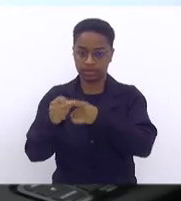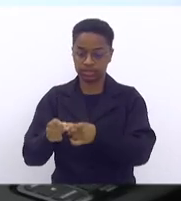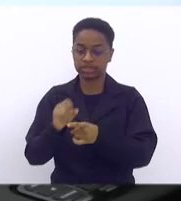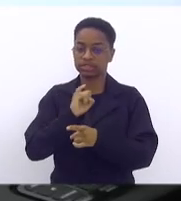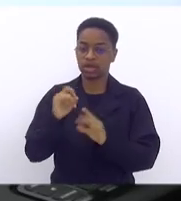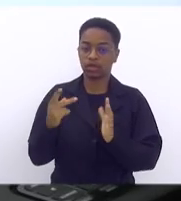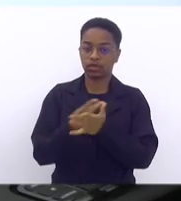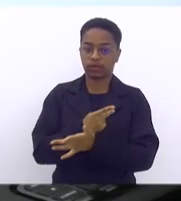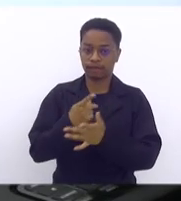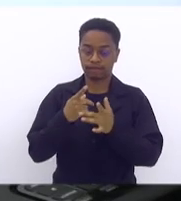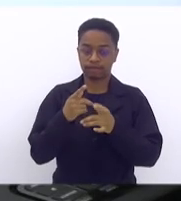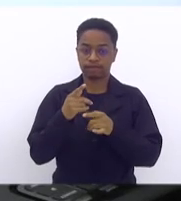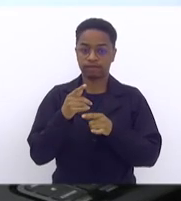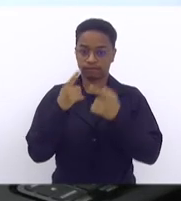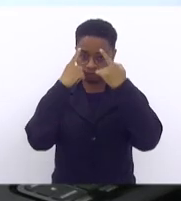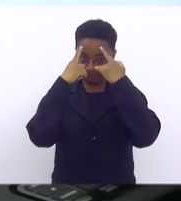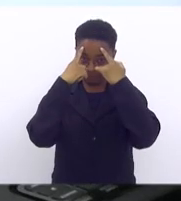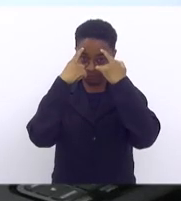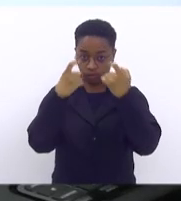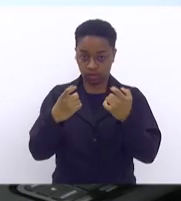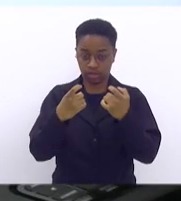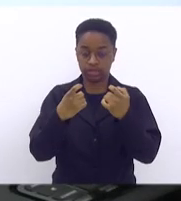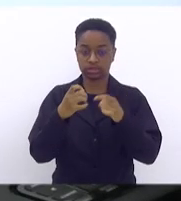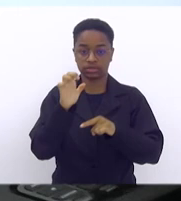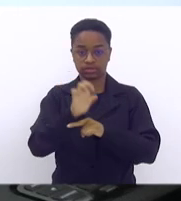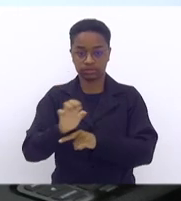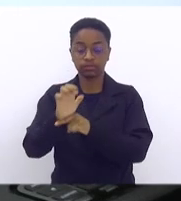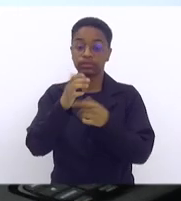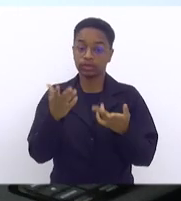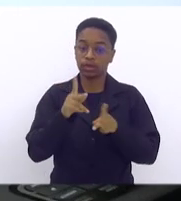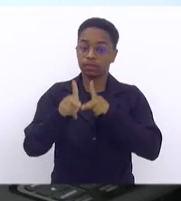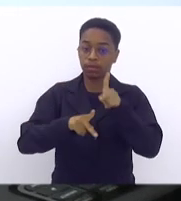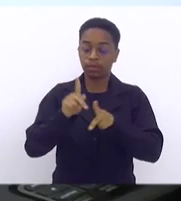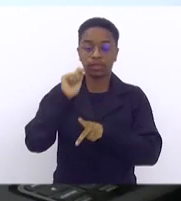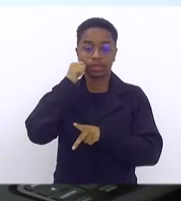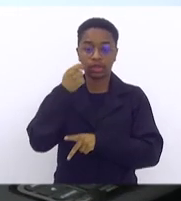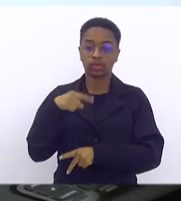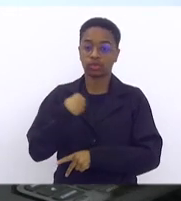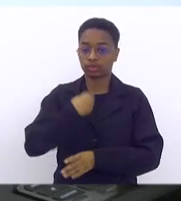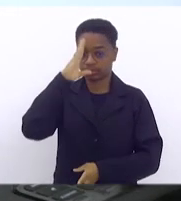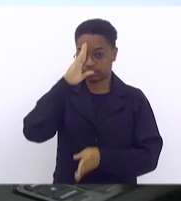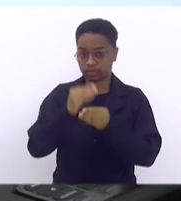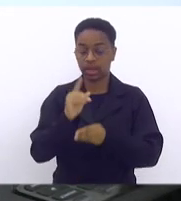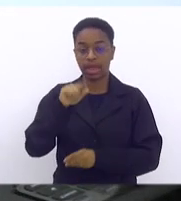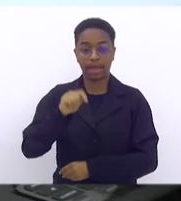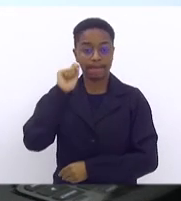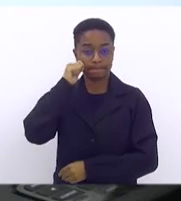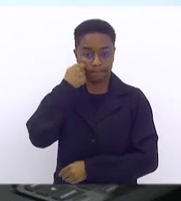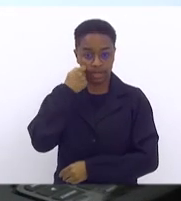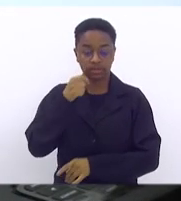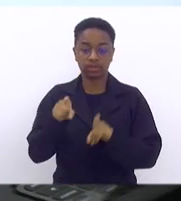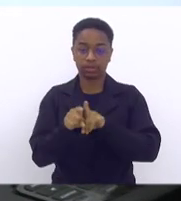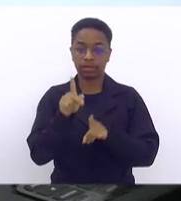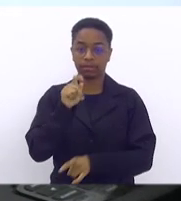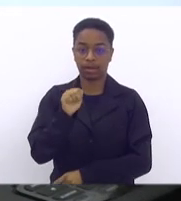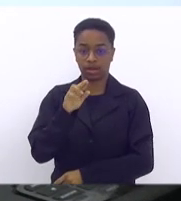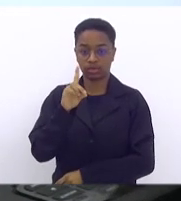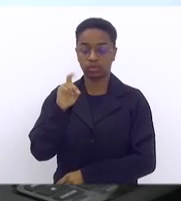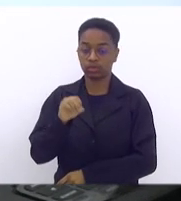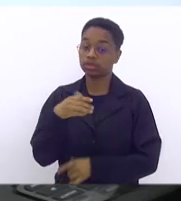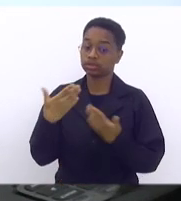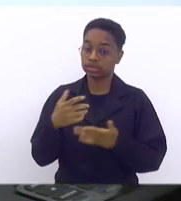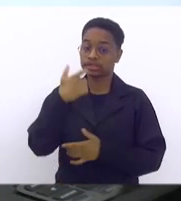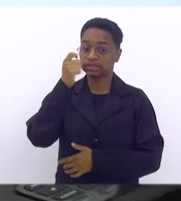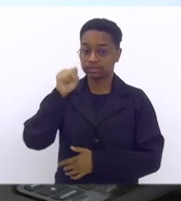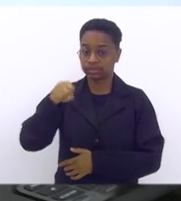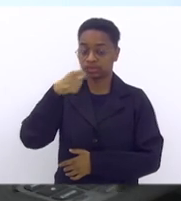Estado. E aqui, como população negra, entendemos, né, pretos e pardos. Então, sim, eu sou uma mulher negra de pele clara, mas eu sou